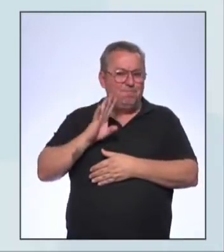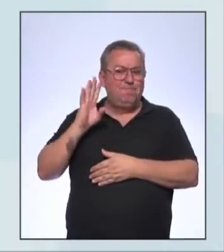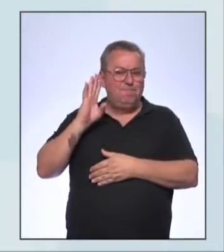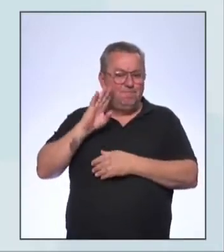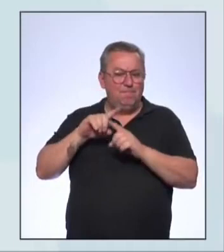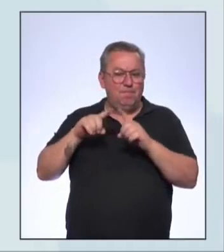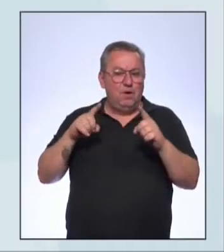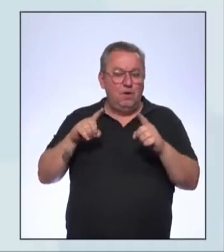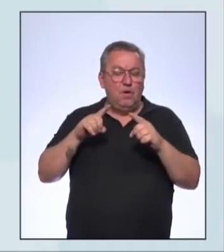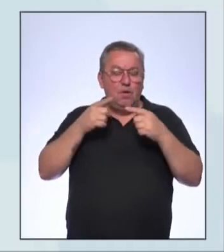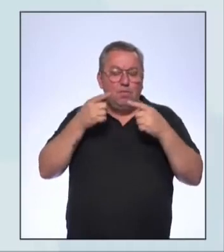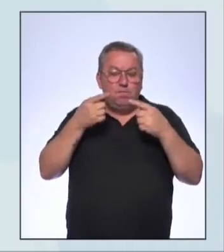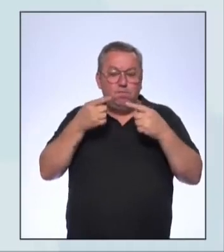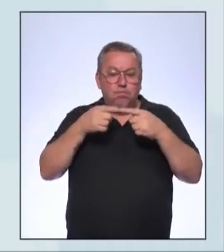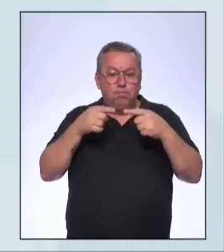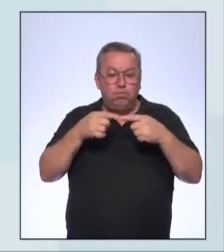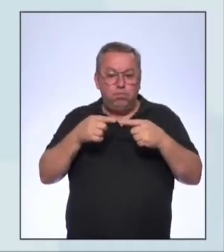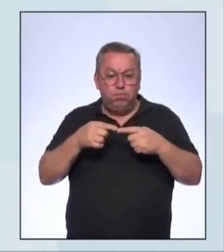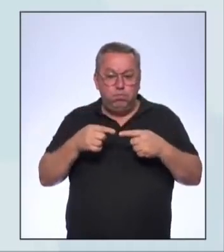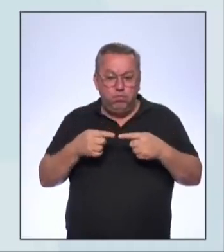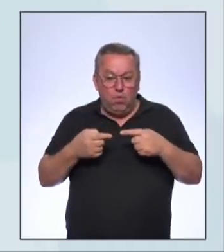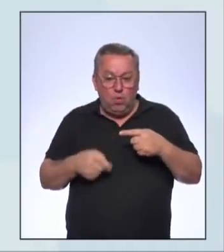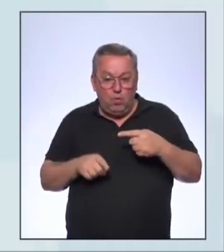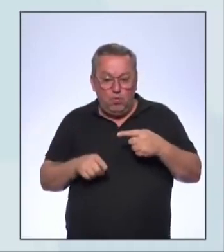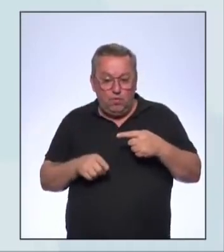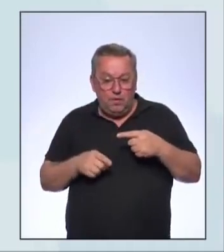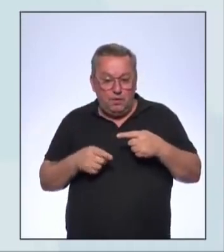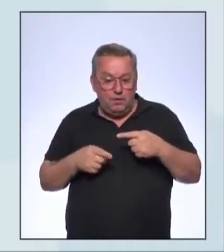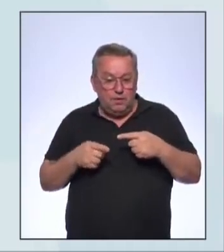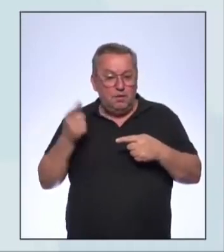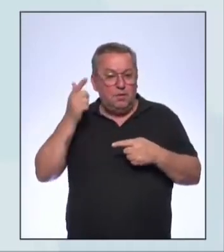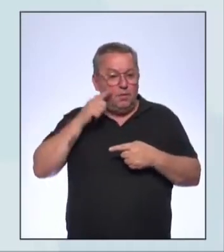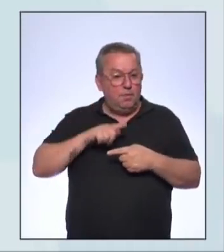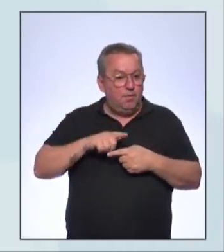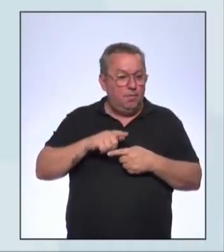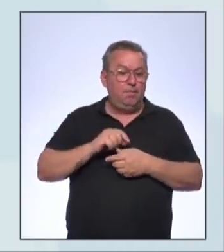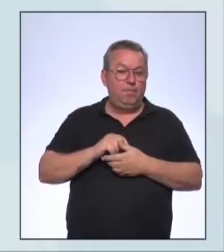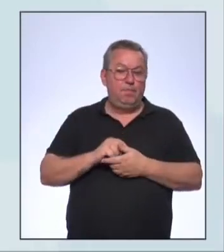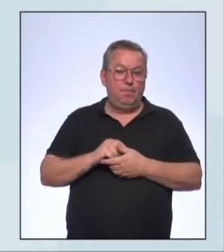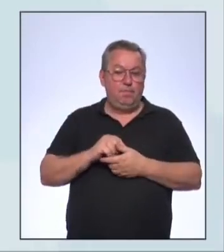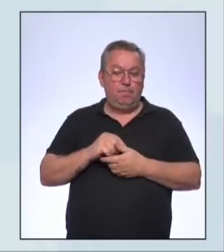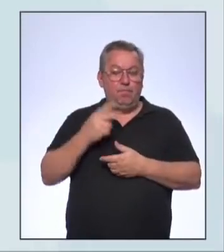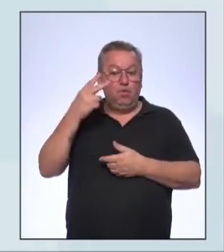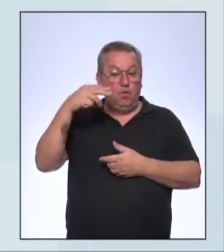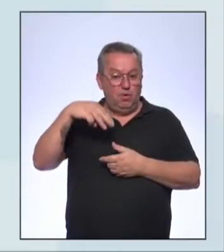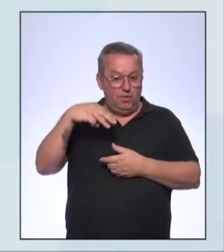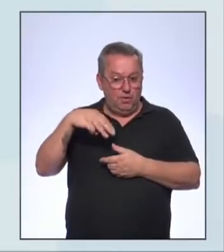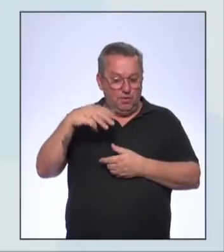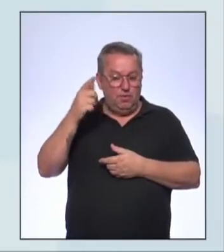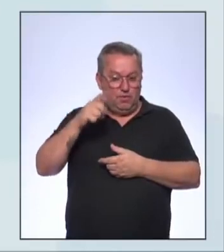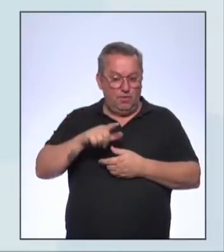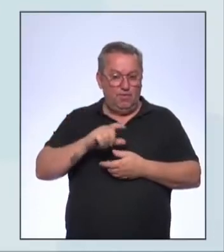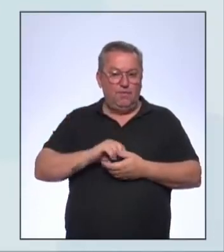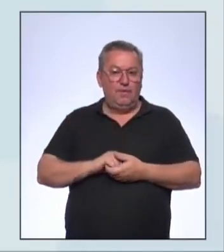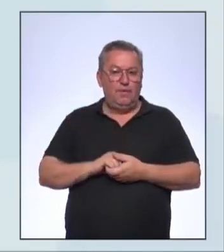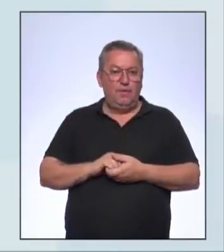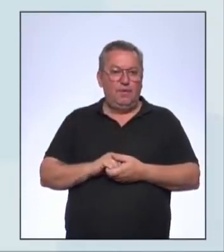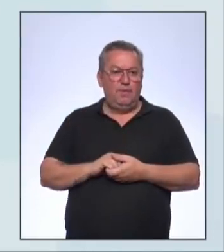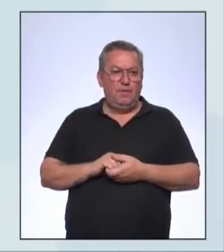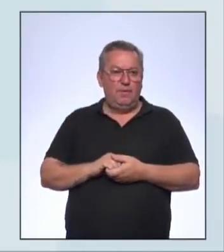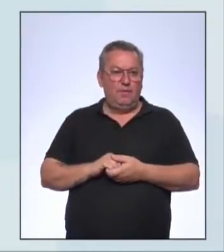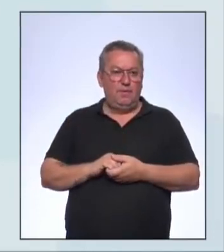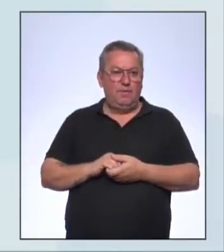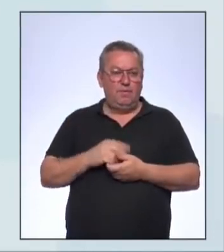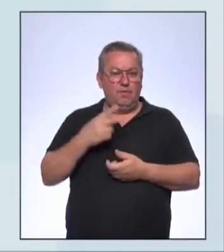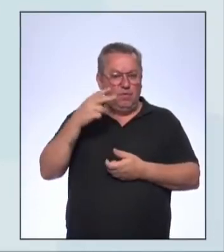eu quero a irredutível. Qual é o menor valor que a gente pode chegar nessa fração? 2 minutinhos de novo? 2